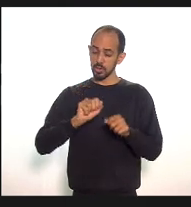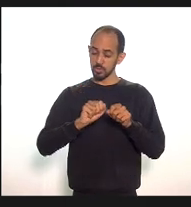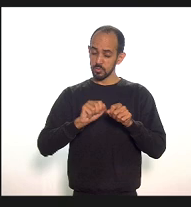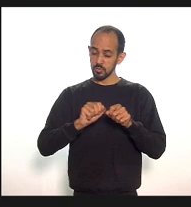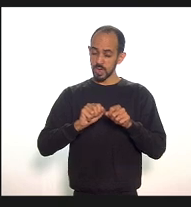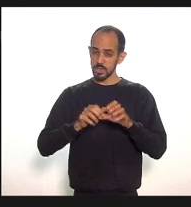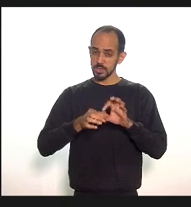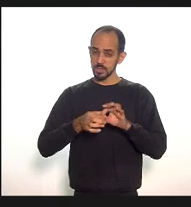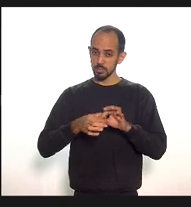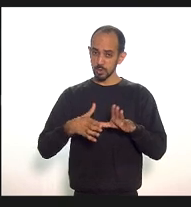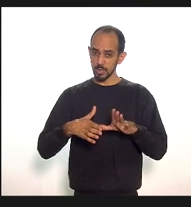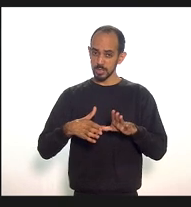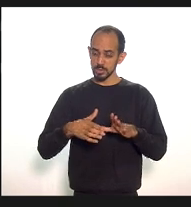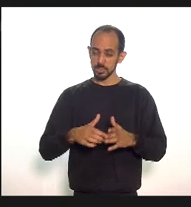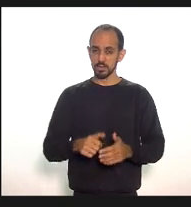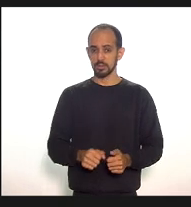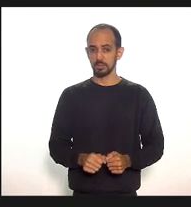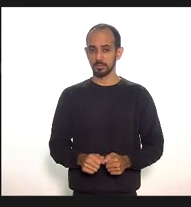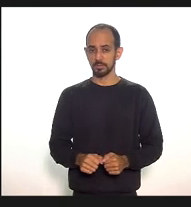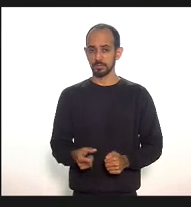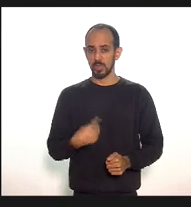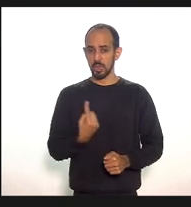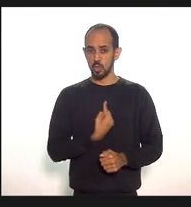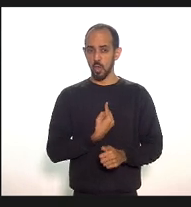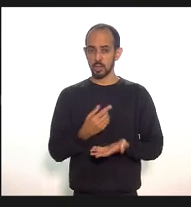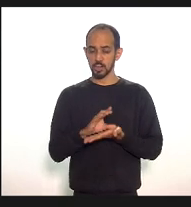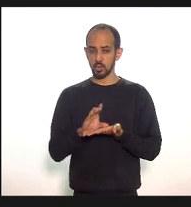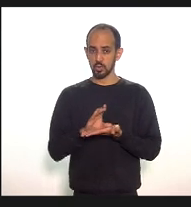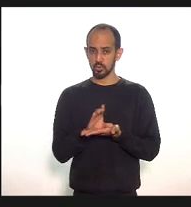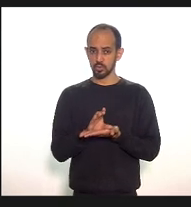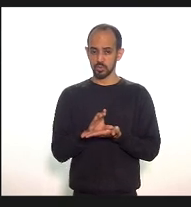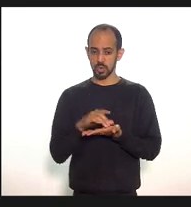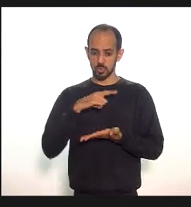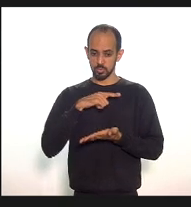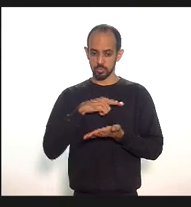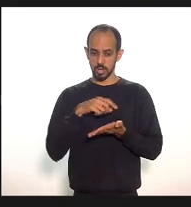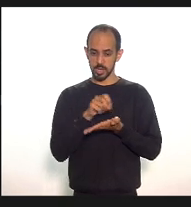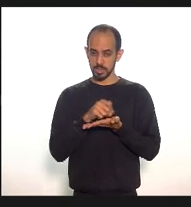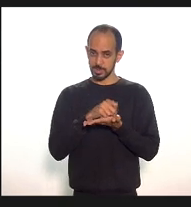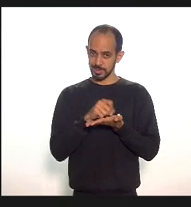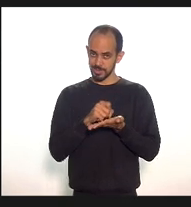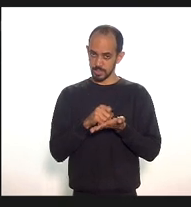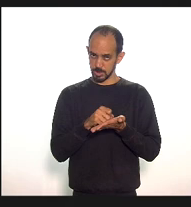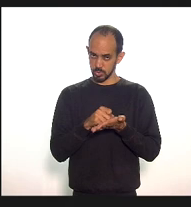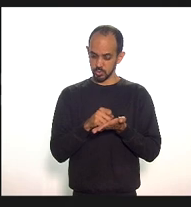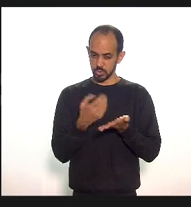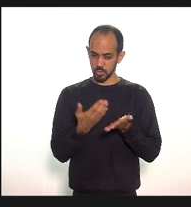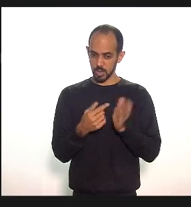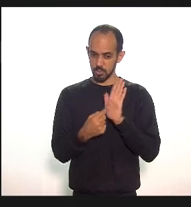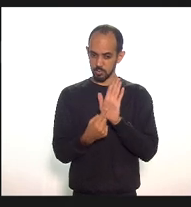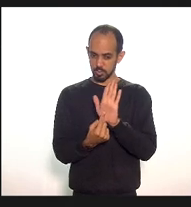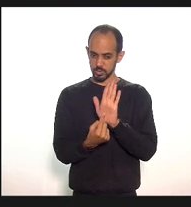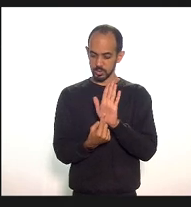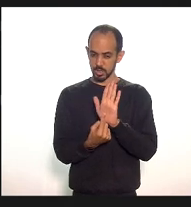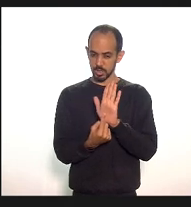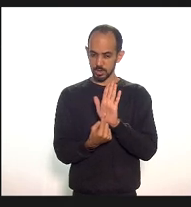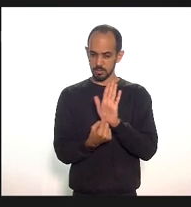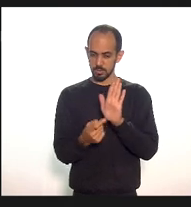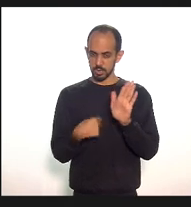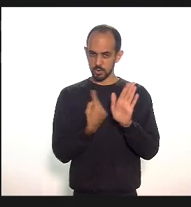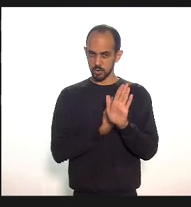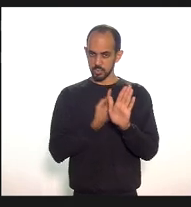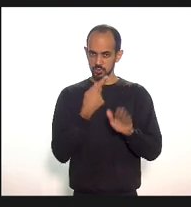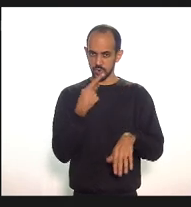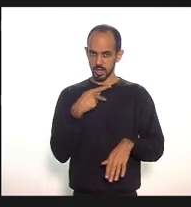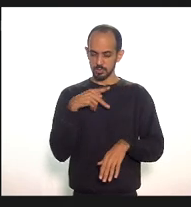na nossa repetição Presidente escrito eu quero trazer essa questão para gente